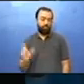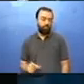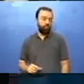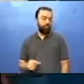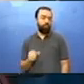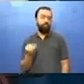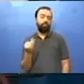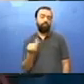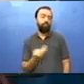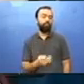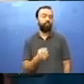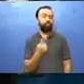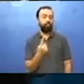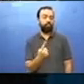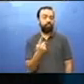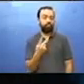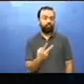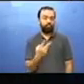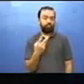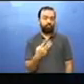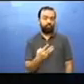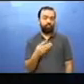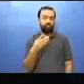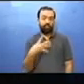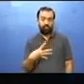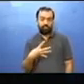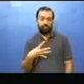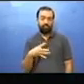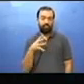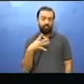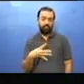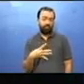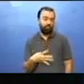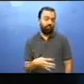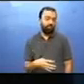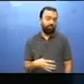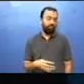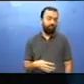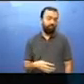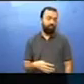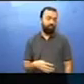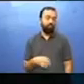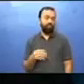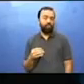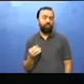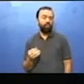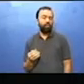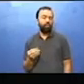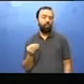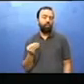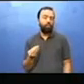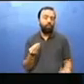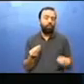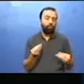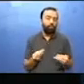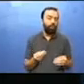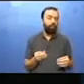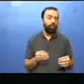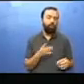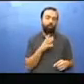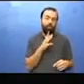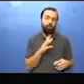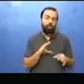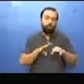ver quantas tem? Olhem. 1, 2, 3, 4. Como que a gente faz para saber qual é qual palavra? Como que a